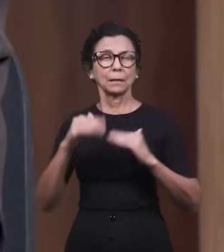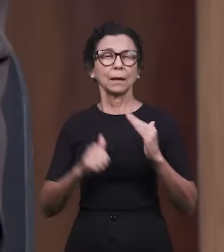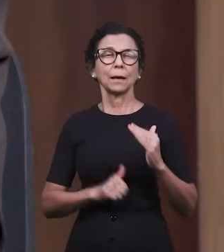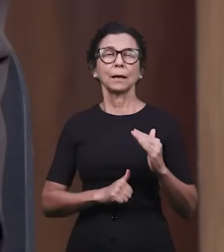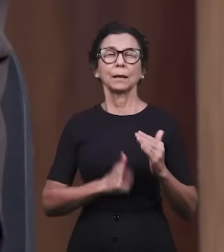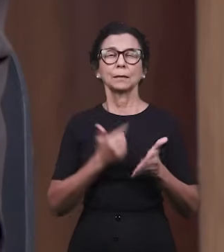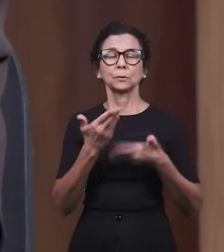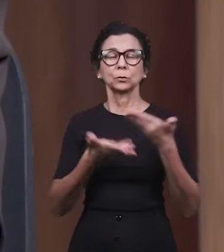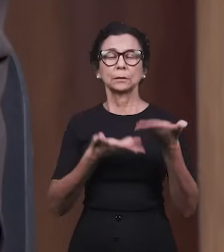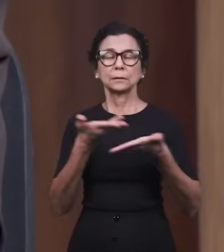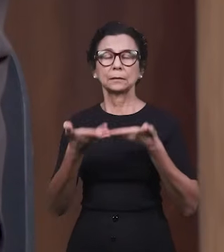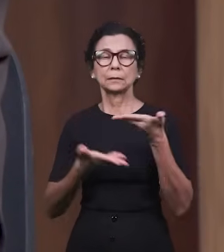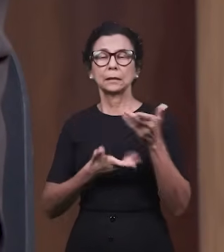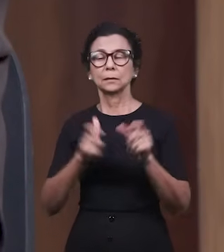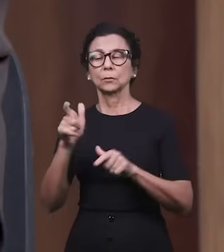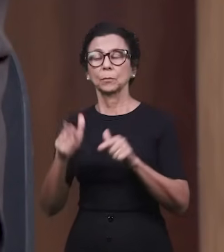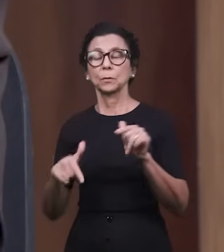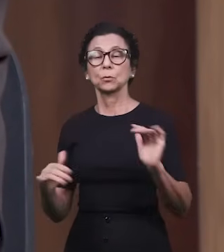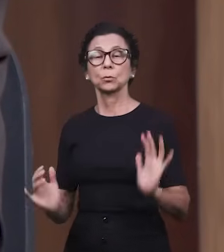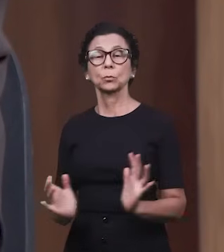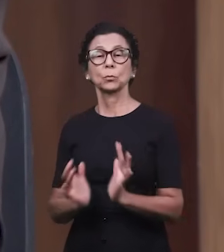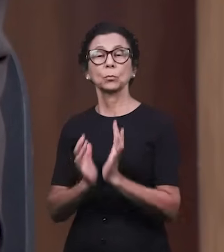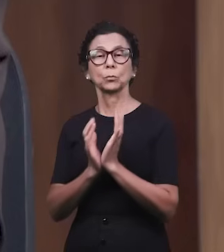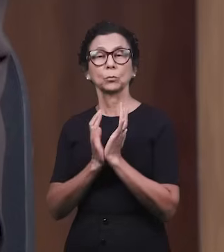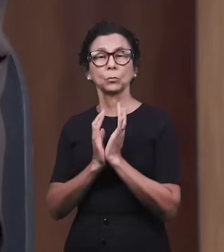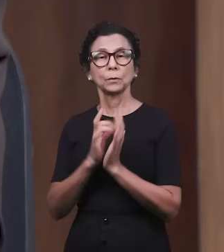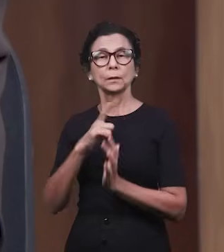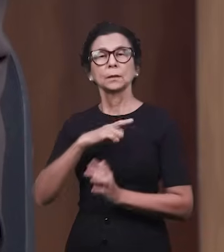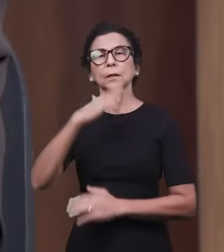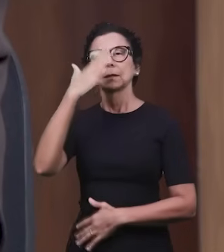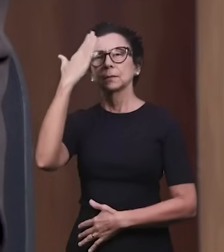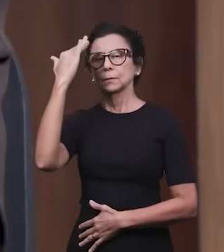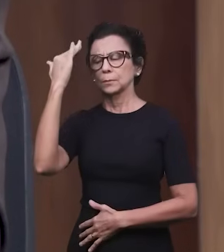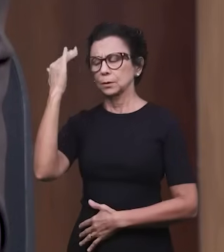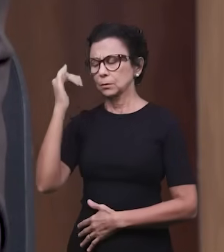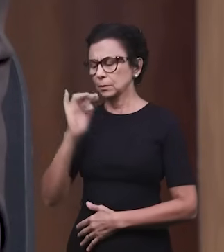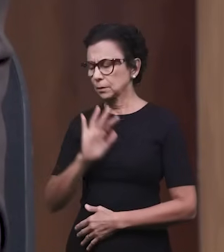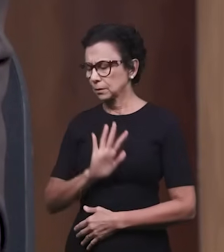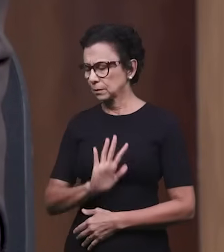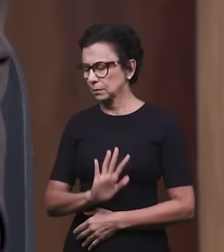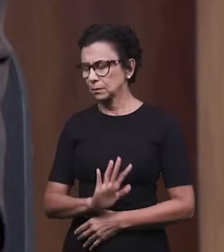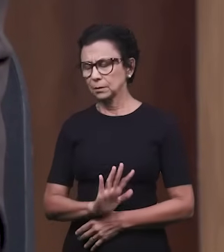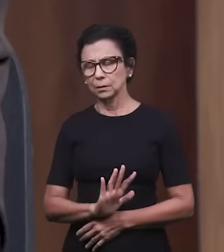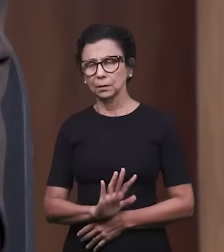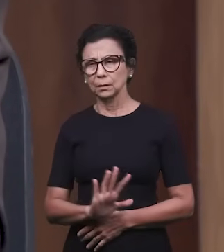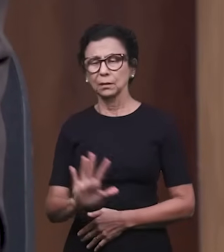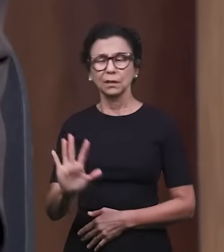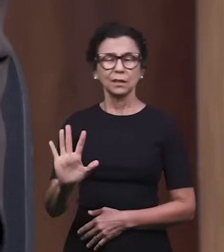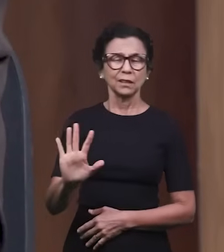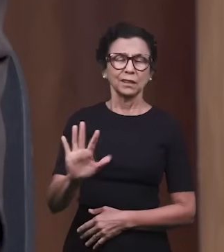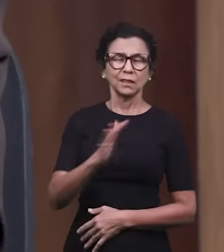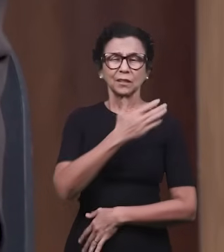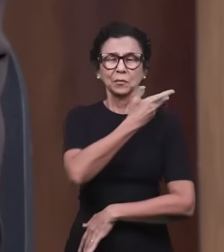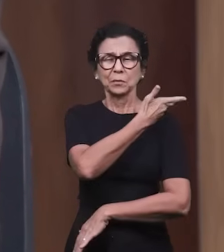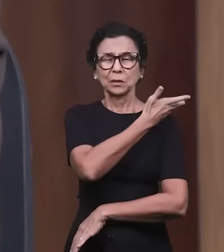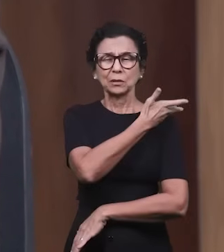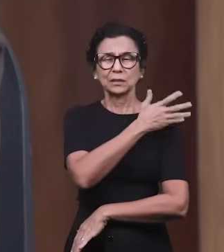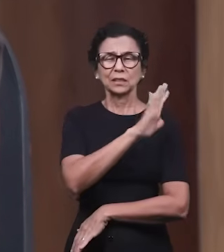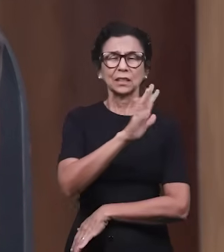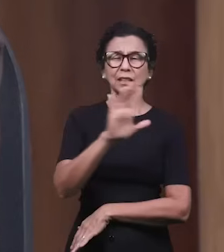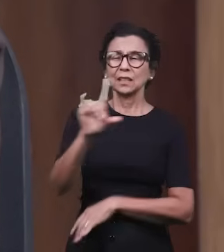as pessoas do grupo dele com sabedoria, ou seja, sem acepção,